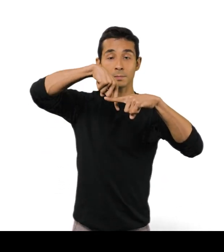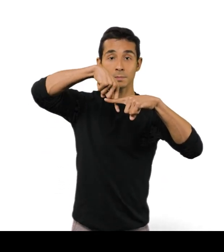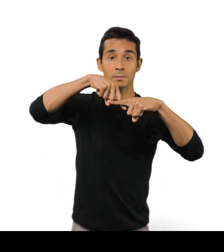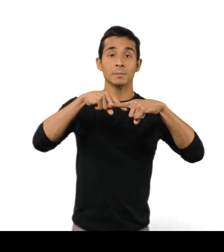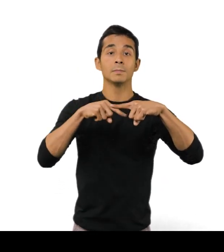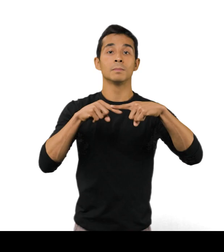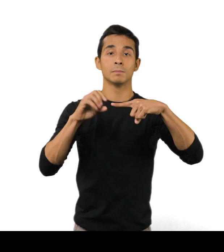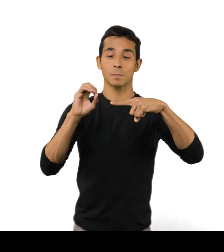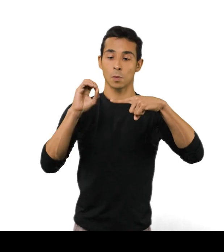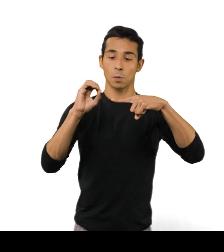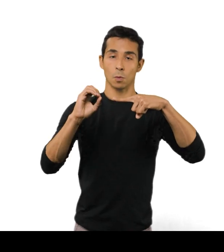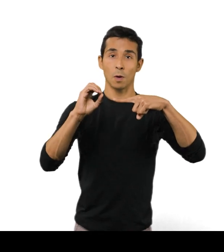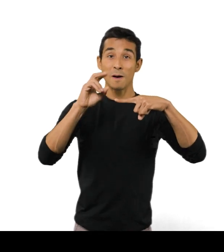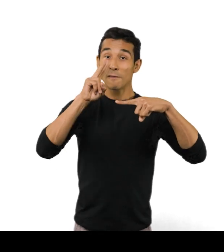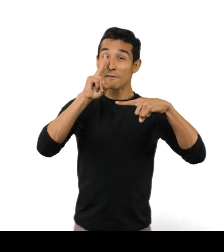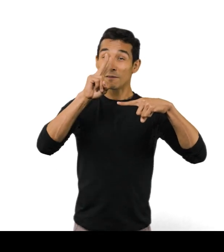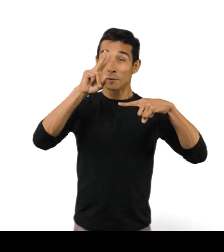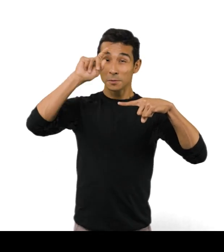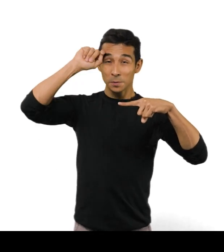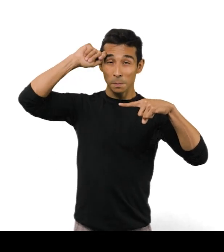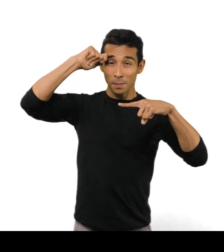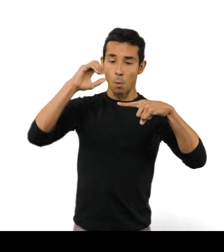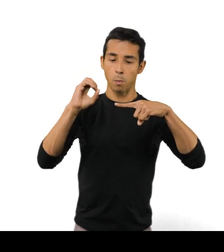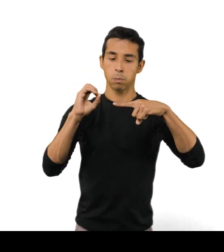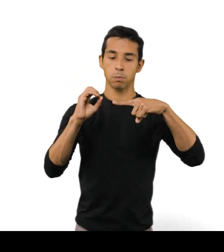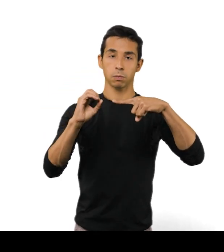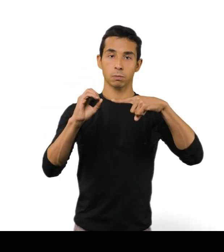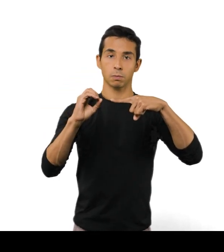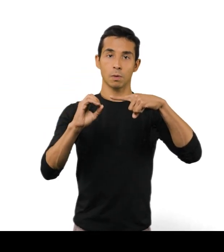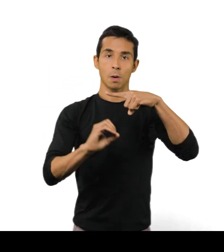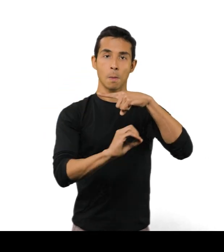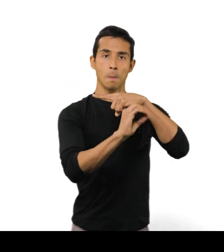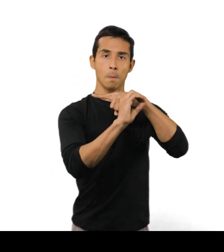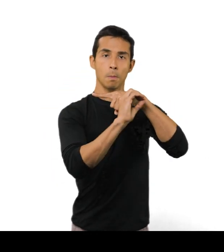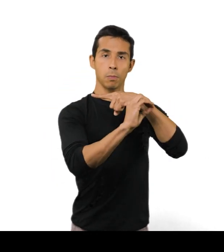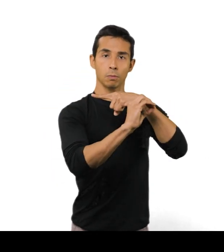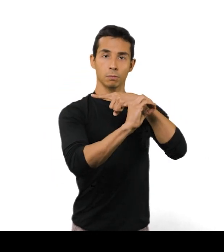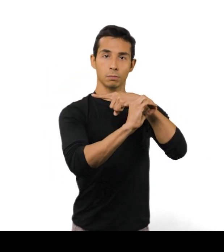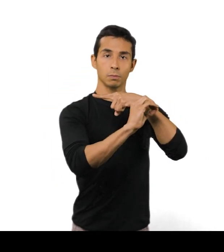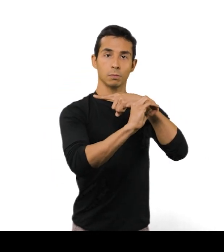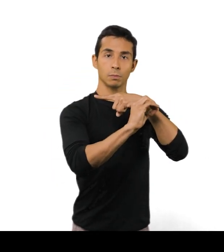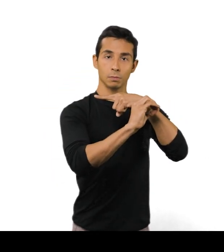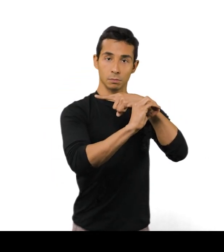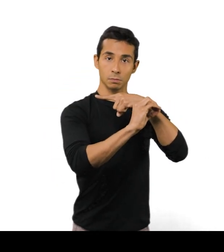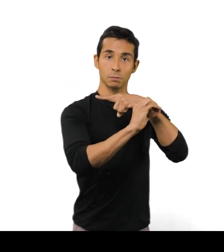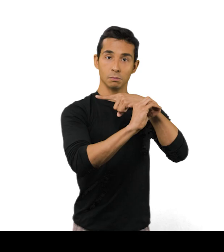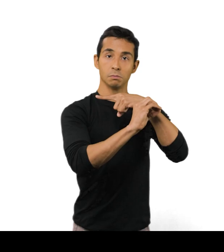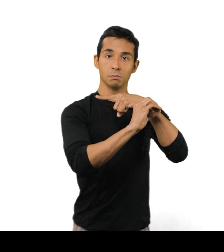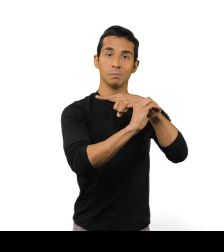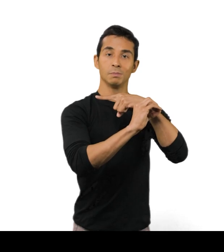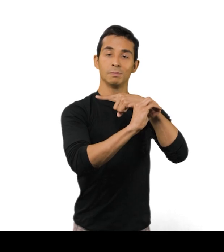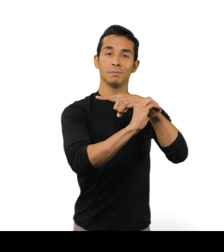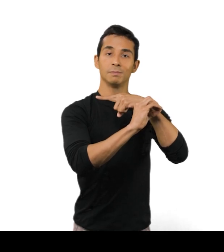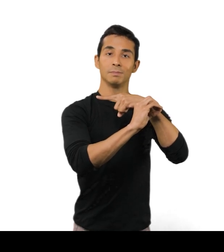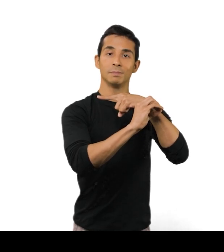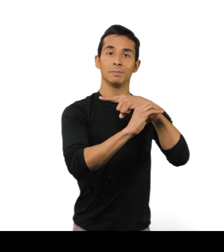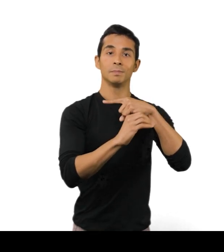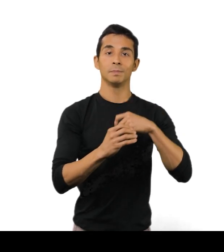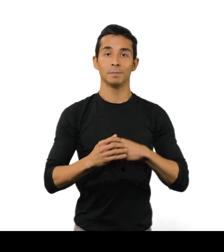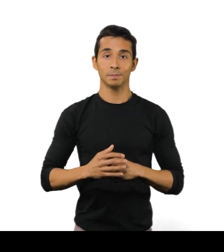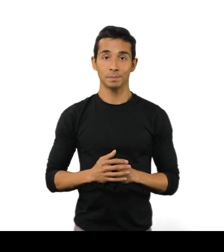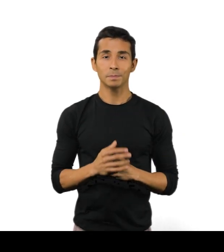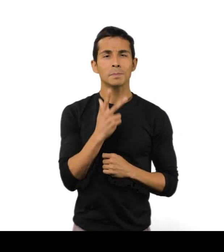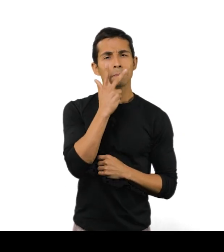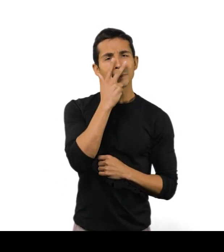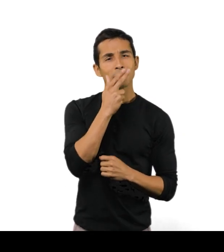Um círculo preenchido com a forte tinta preta em cada uma das extremidades desta linha horizontal